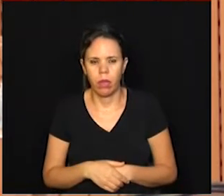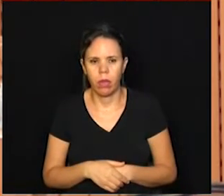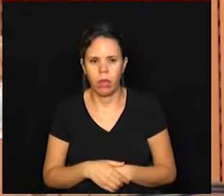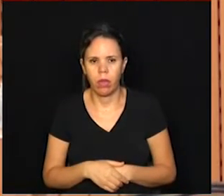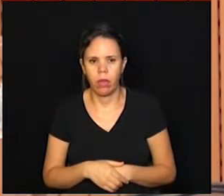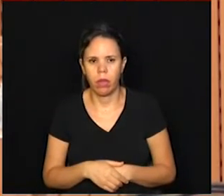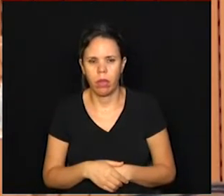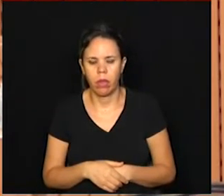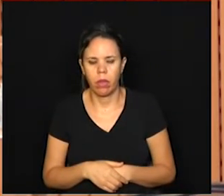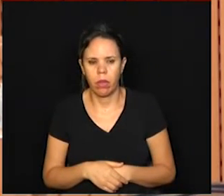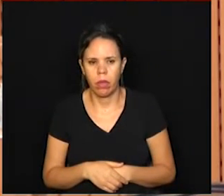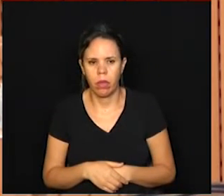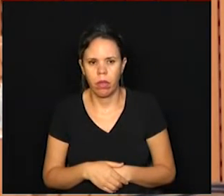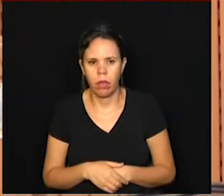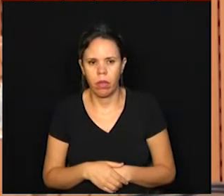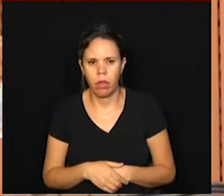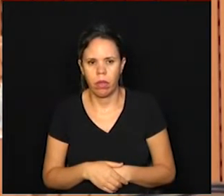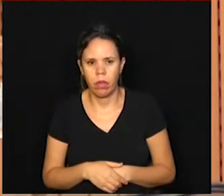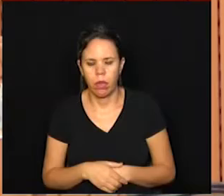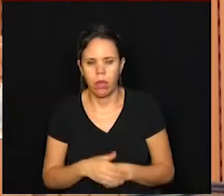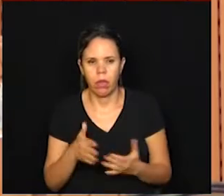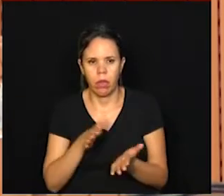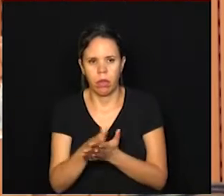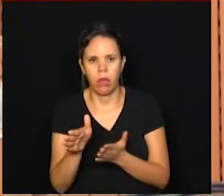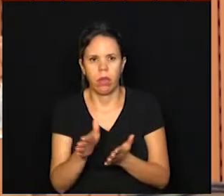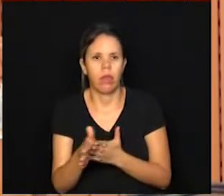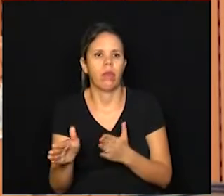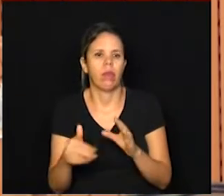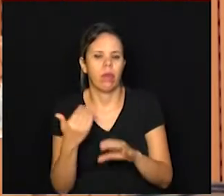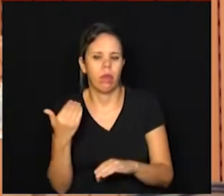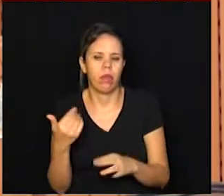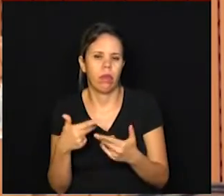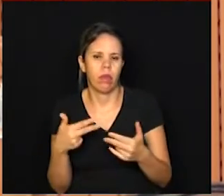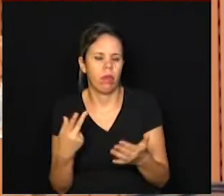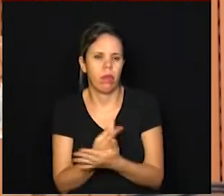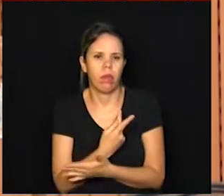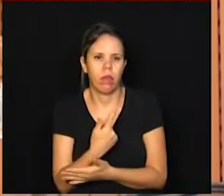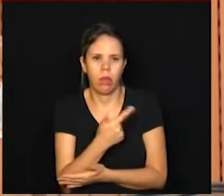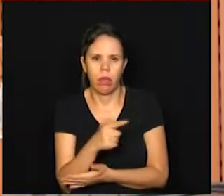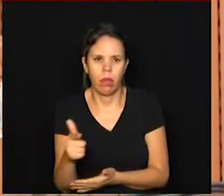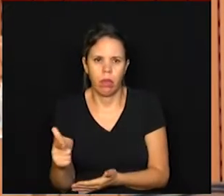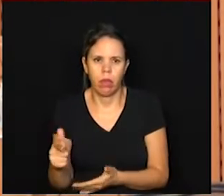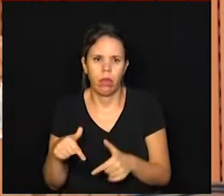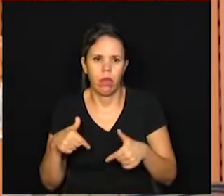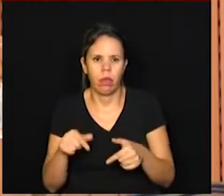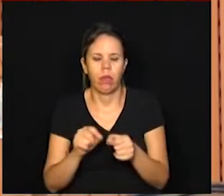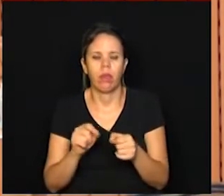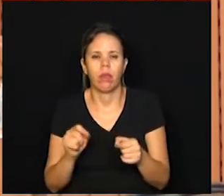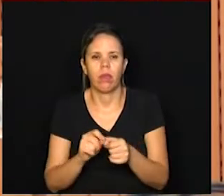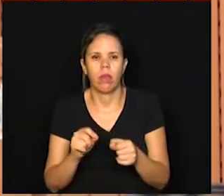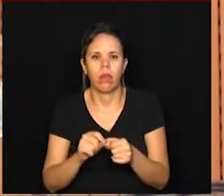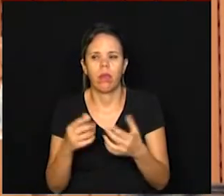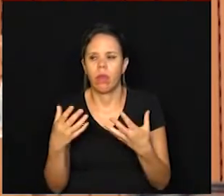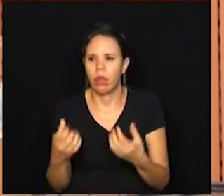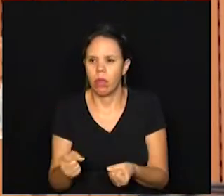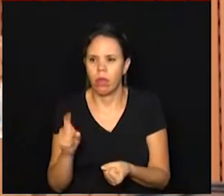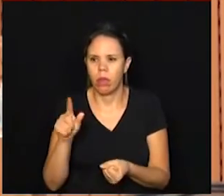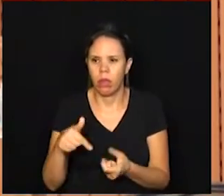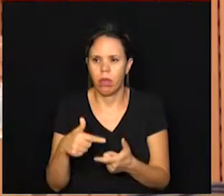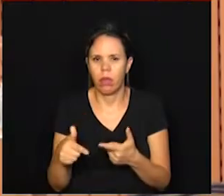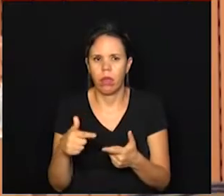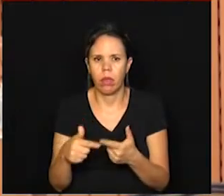e ele acabou sendo publicado. Nós não tivemos outra atitude a não ser assumir